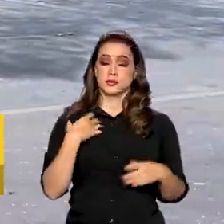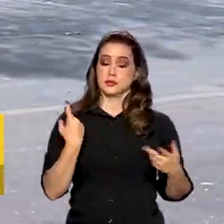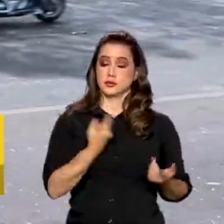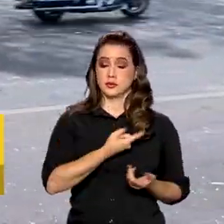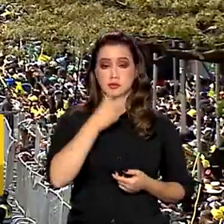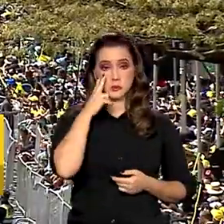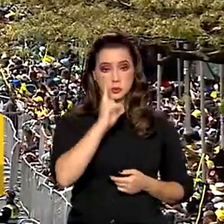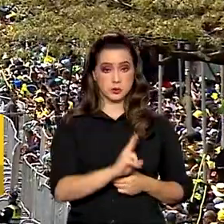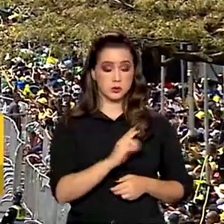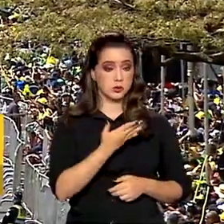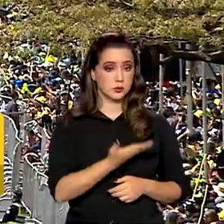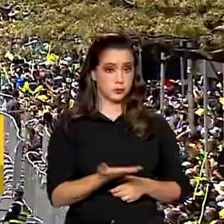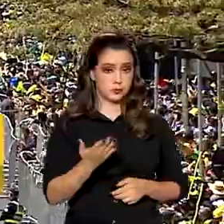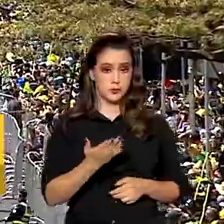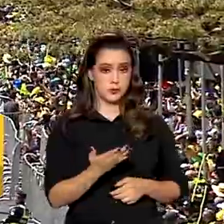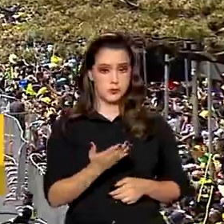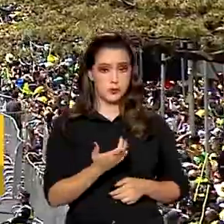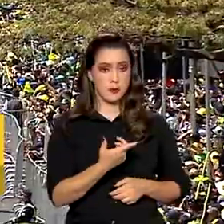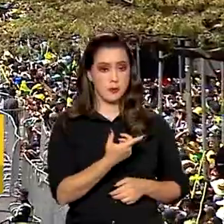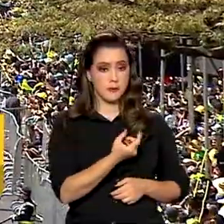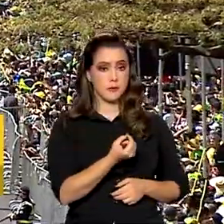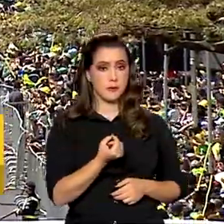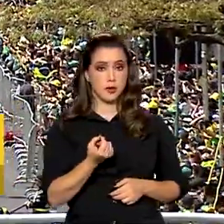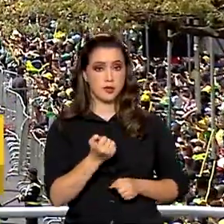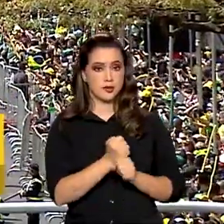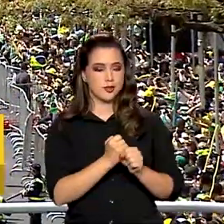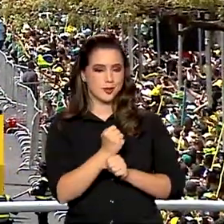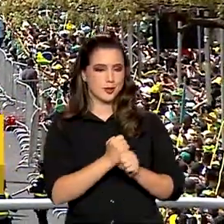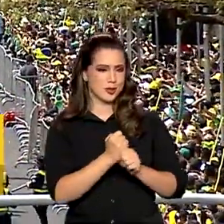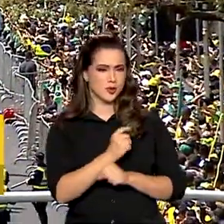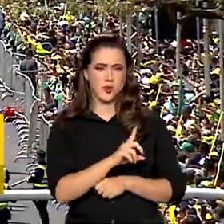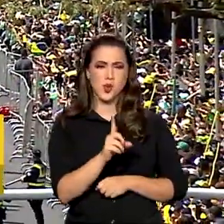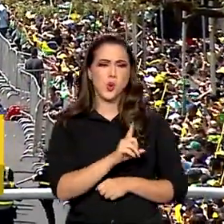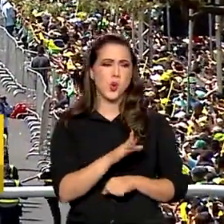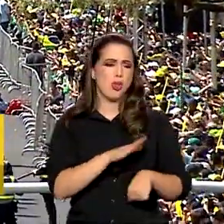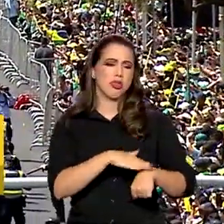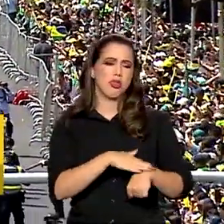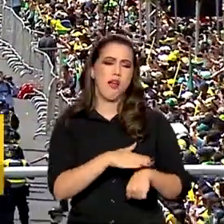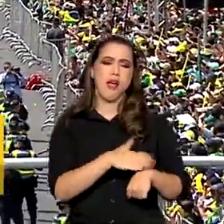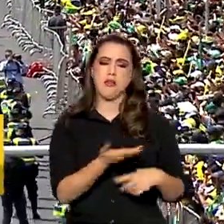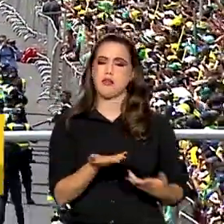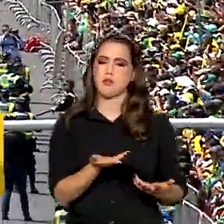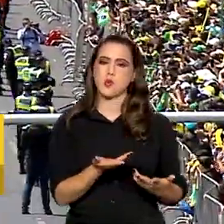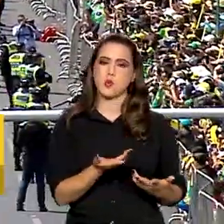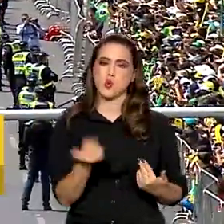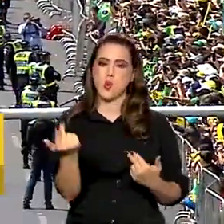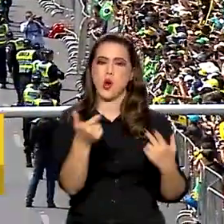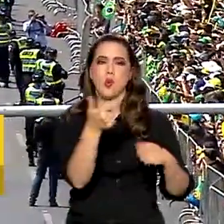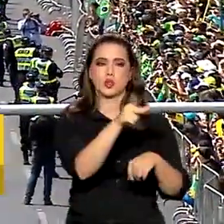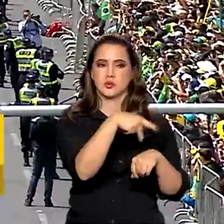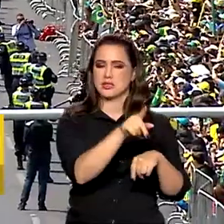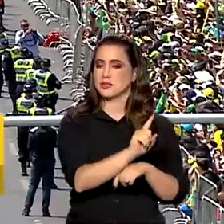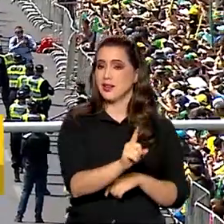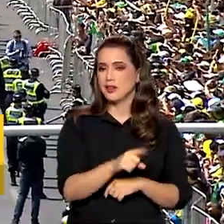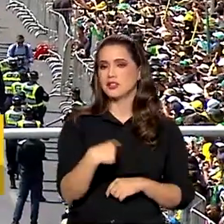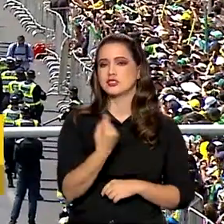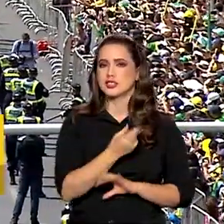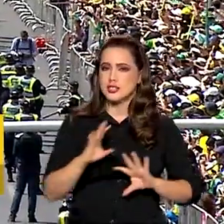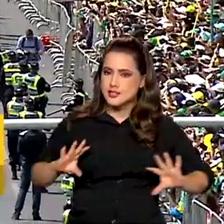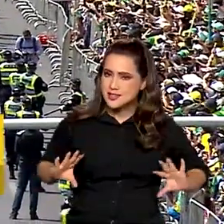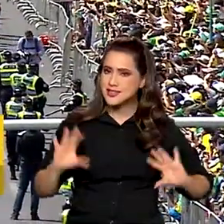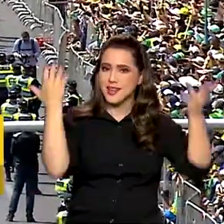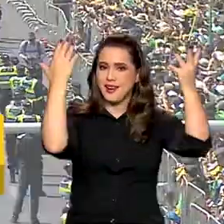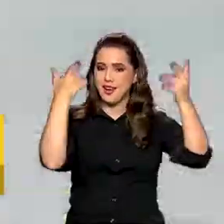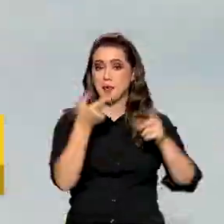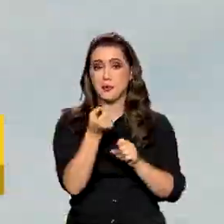que são 200 anos, não é qualquer nação que tem, que pode celebrar esses